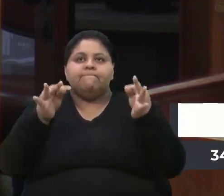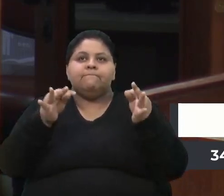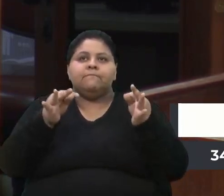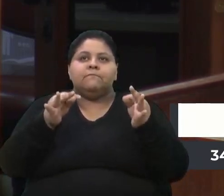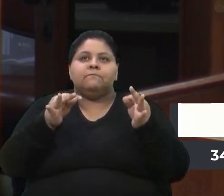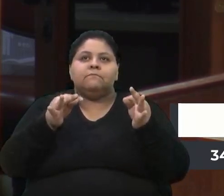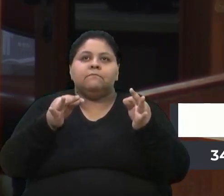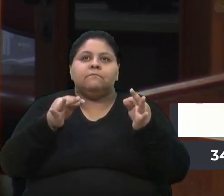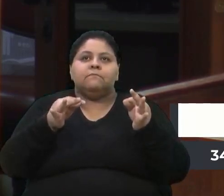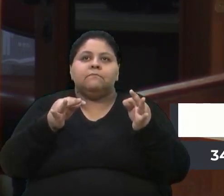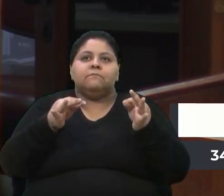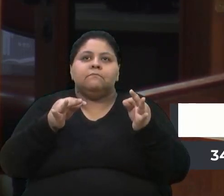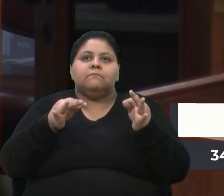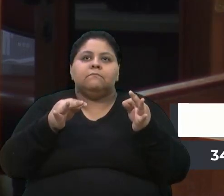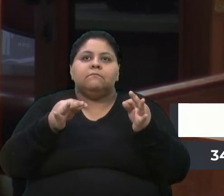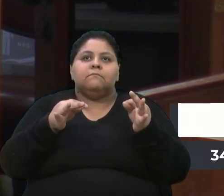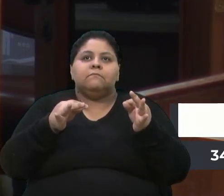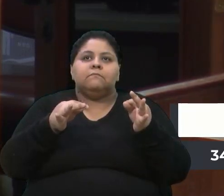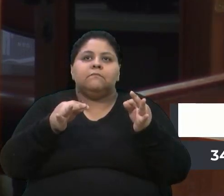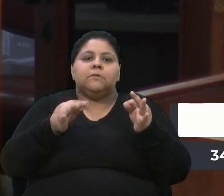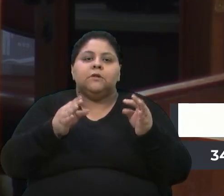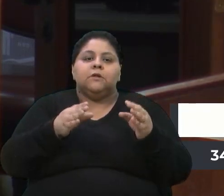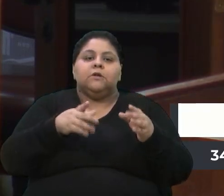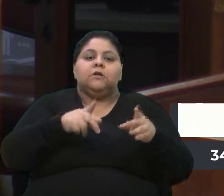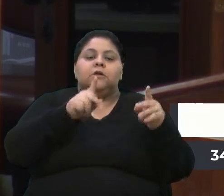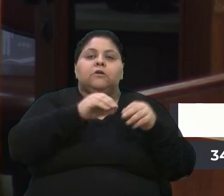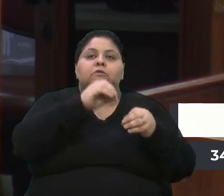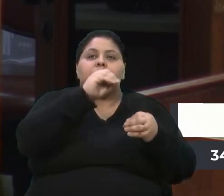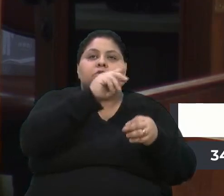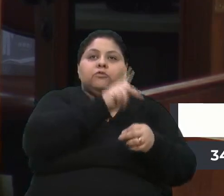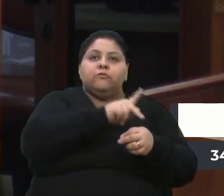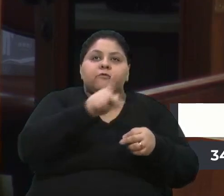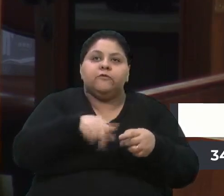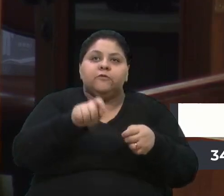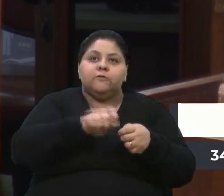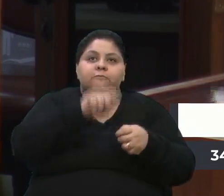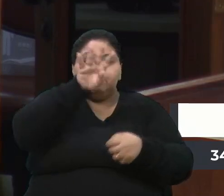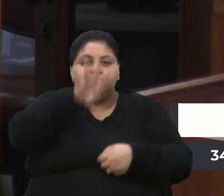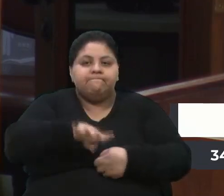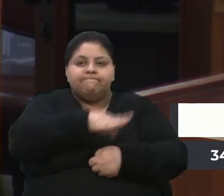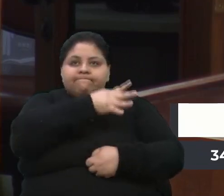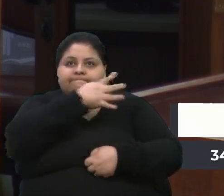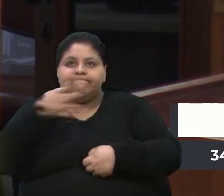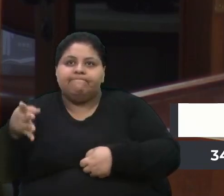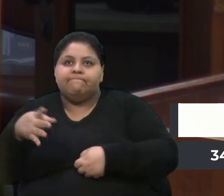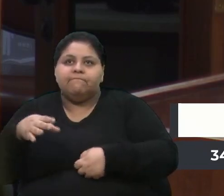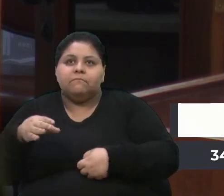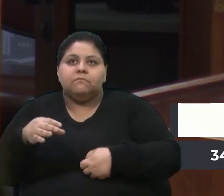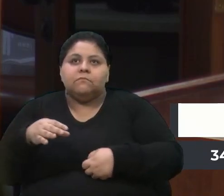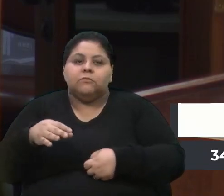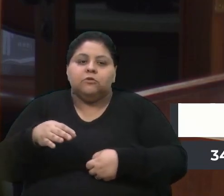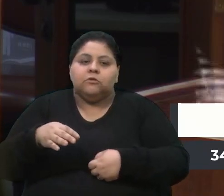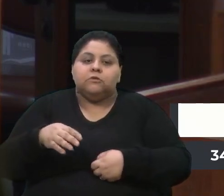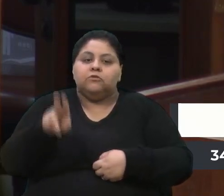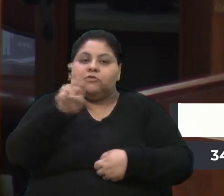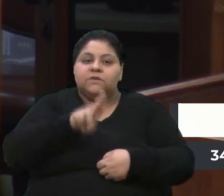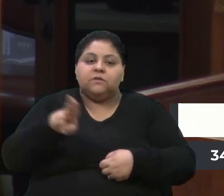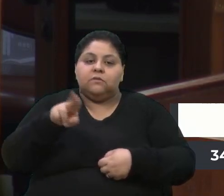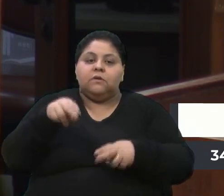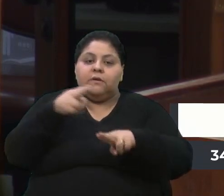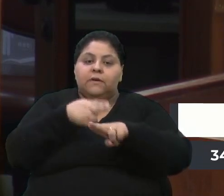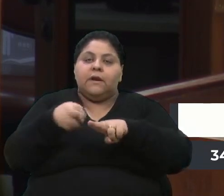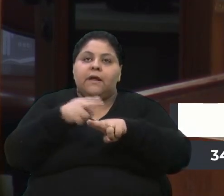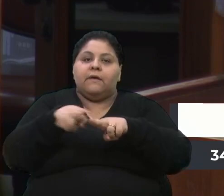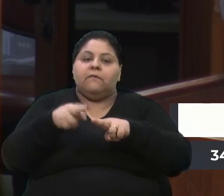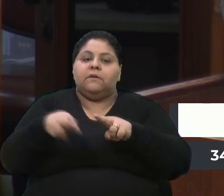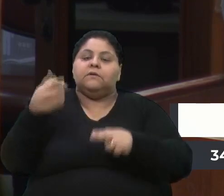os professores estão fazendo planilha e traçando com régua e com caneta. E quem está